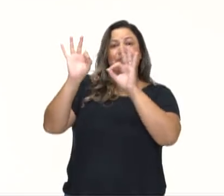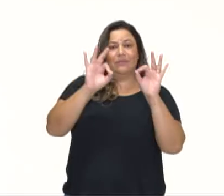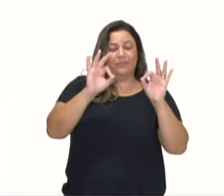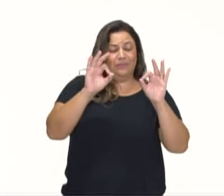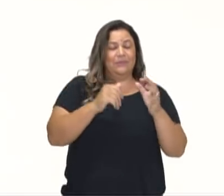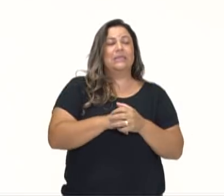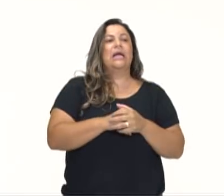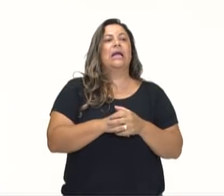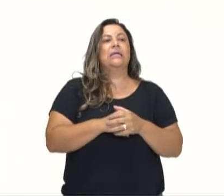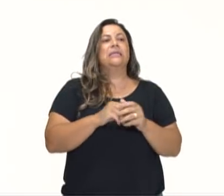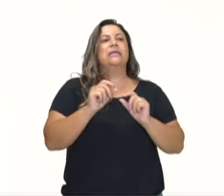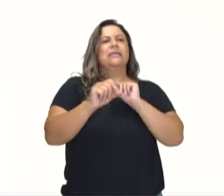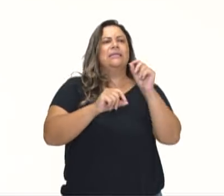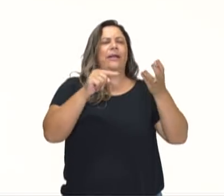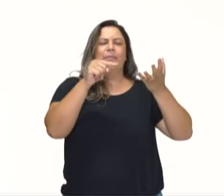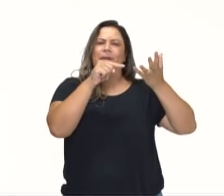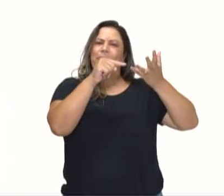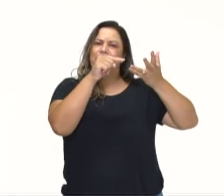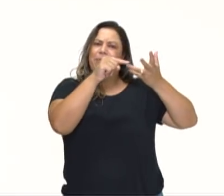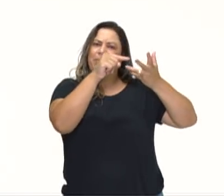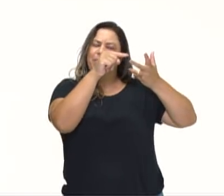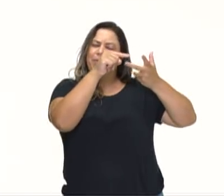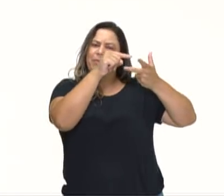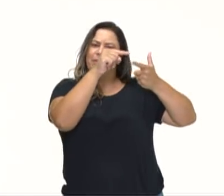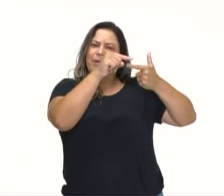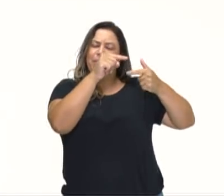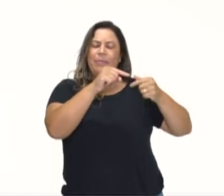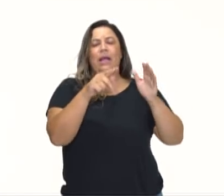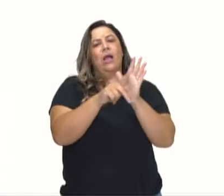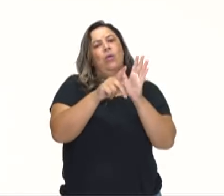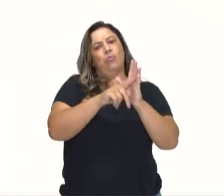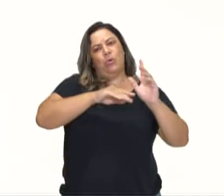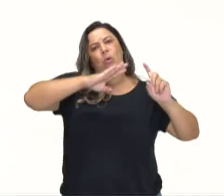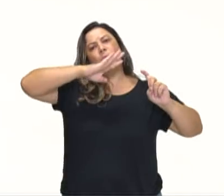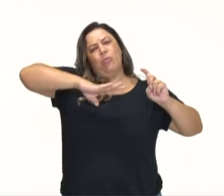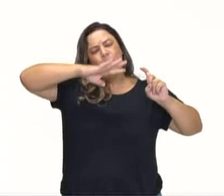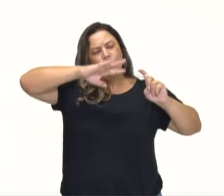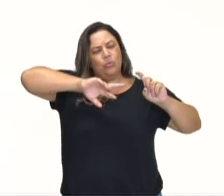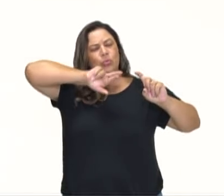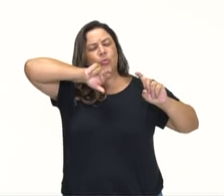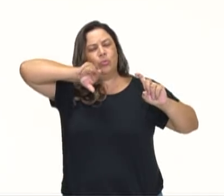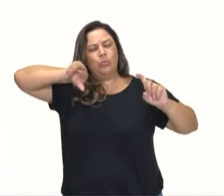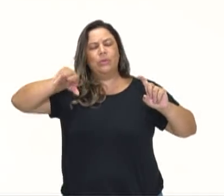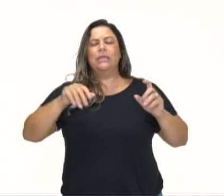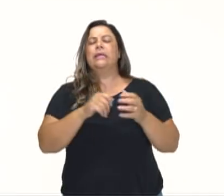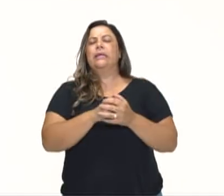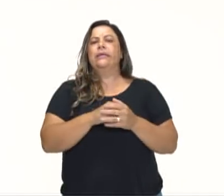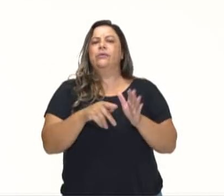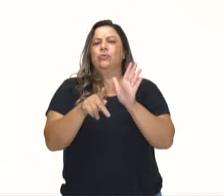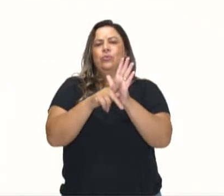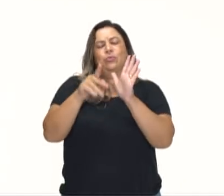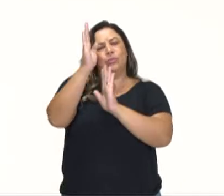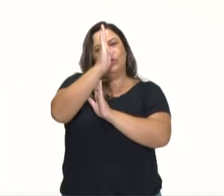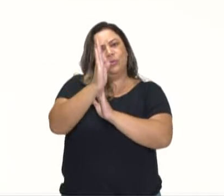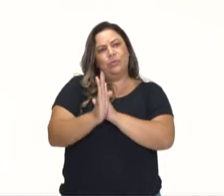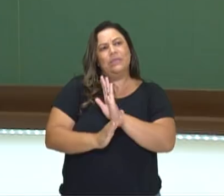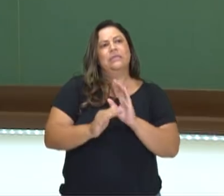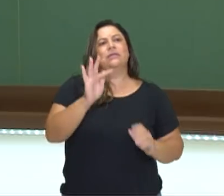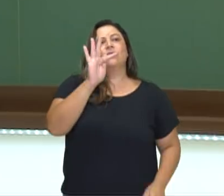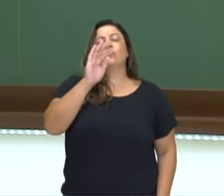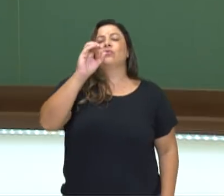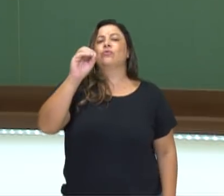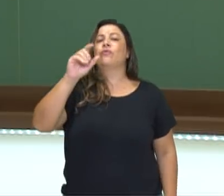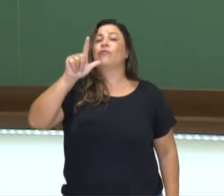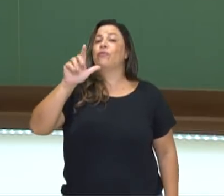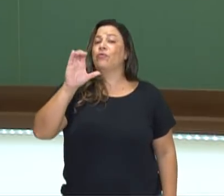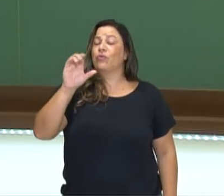Então o boitatá, a cuca, Vitória Régia, curupira, iara e saci. Cada elemento aqui você pode ver a conexão ou com